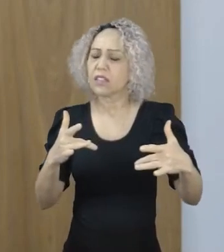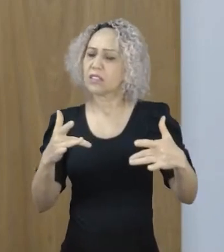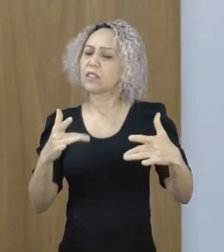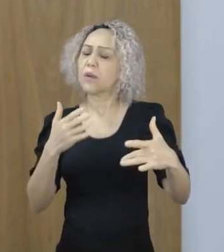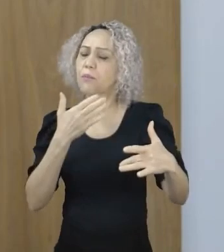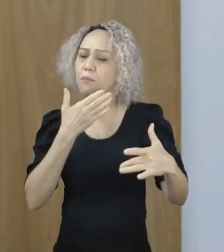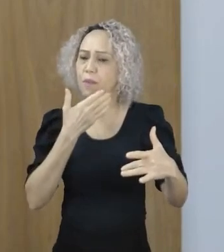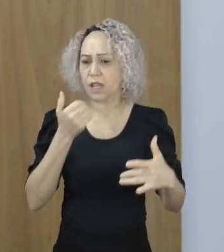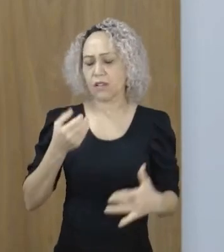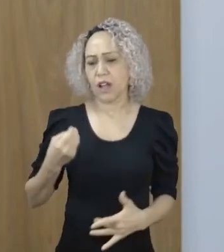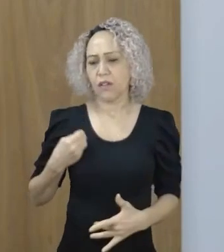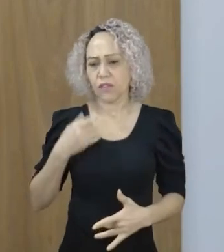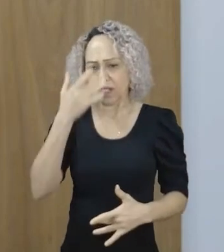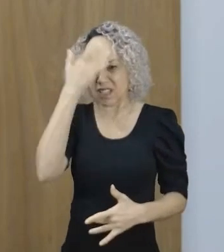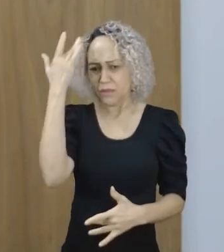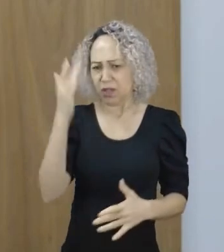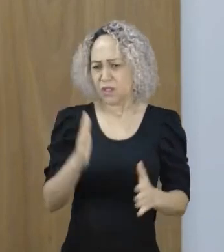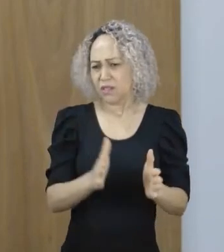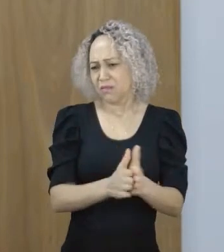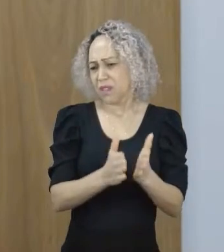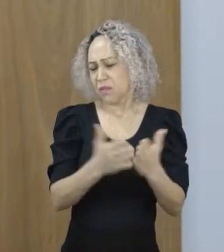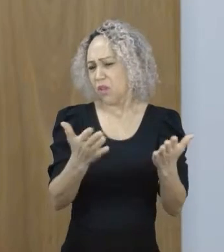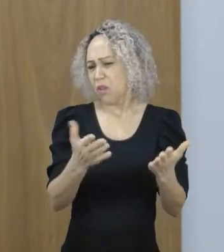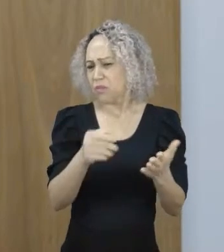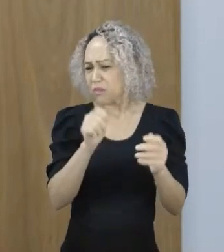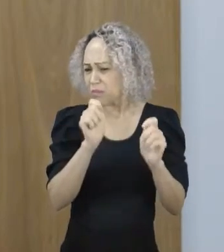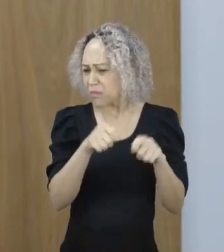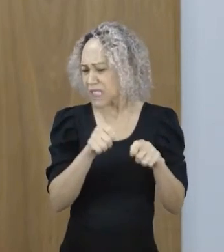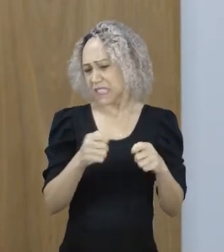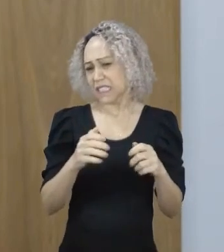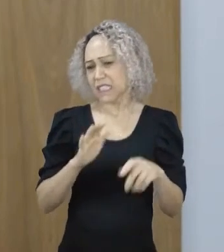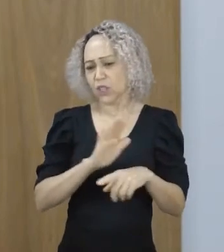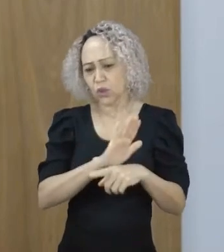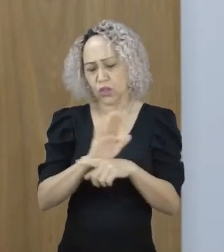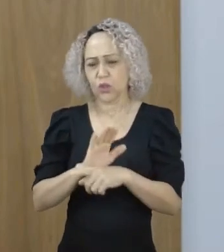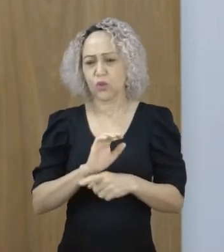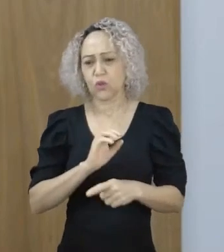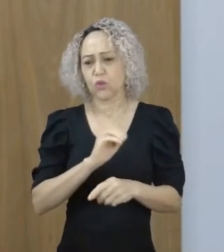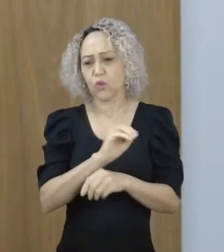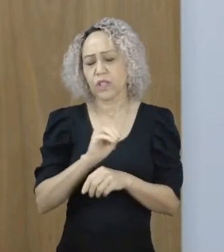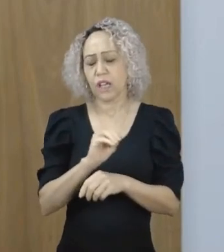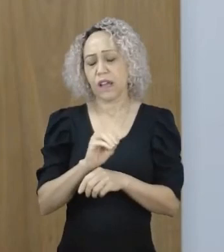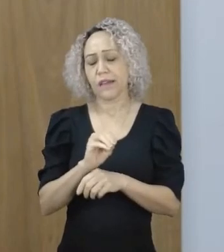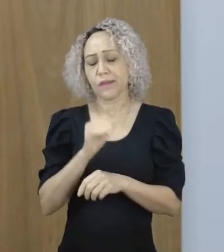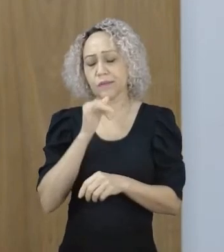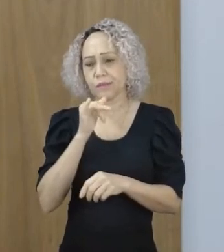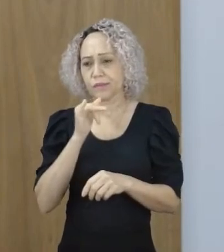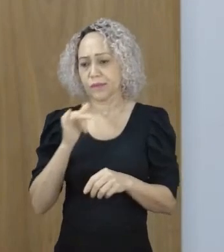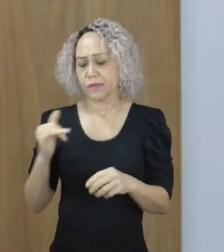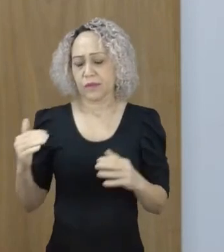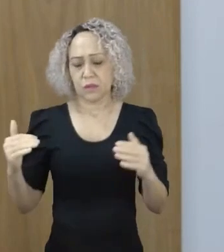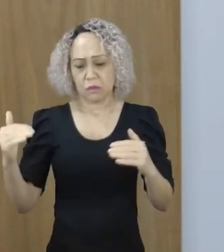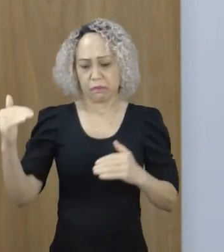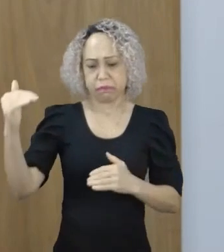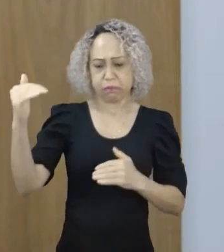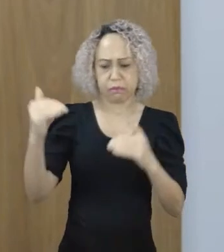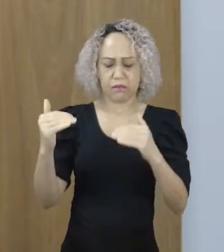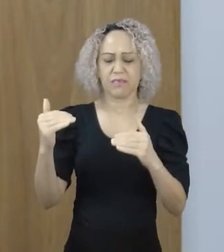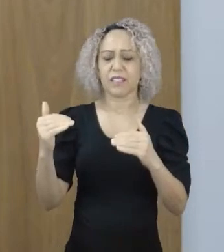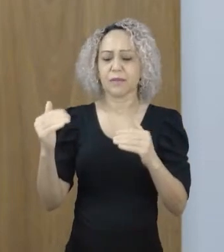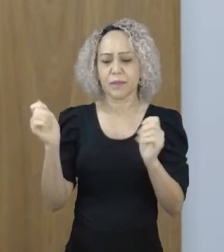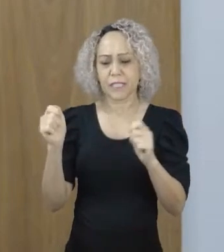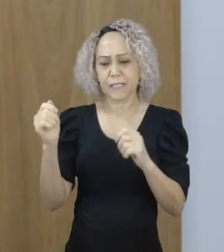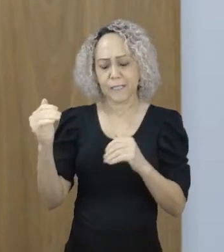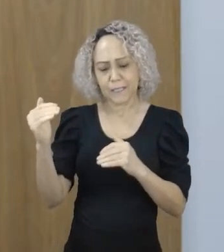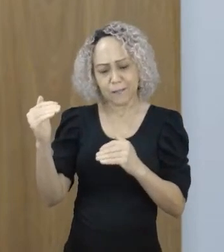pessoas que mais precisam. E a reconstrução para a gente retomar um conjunto de políticas públicas que fazem diferença